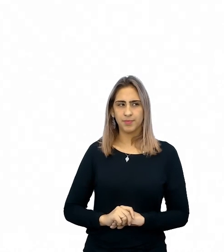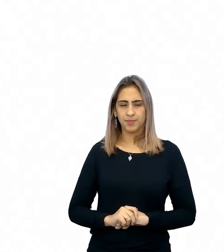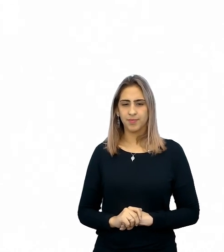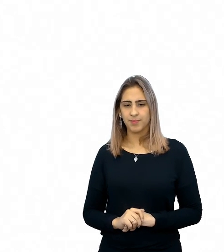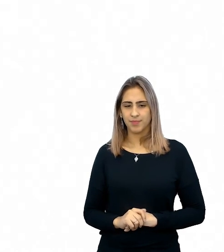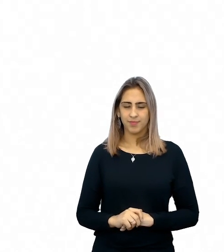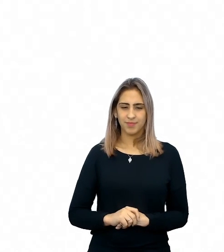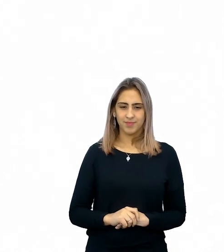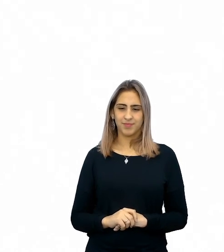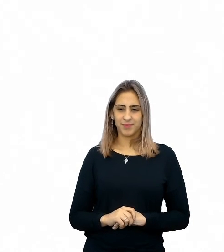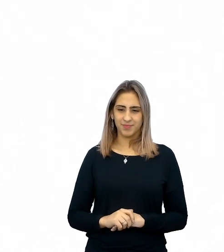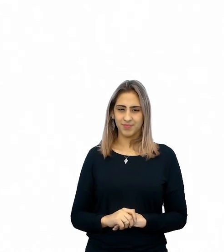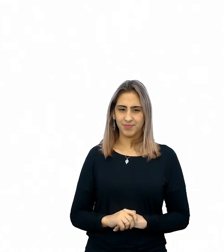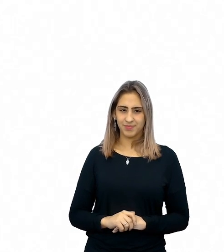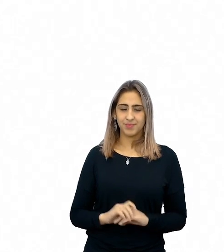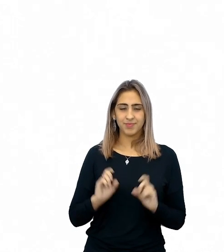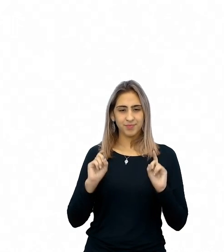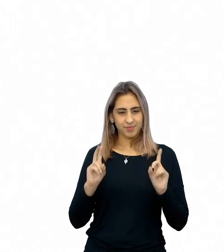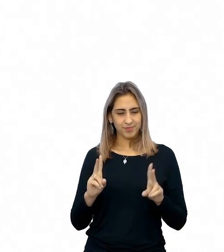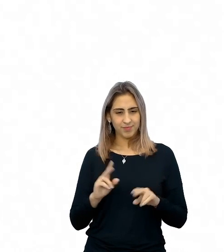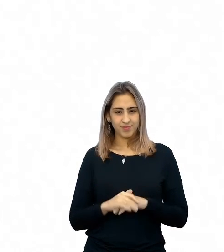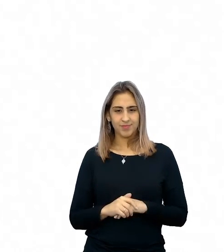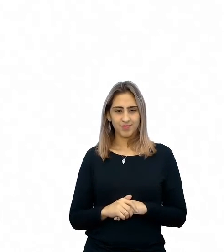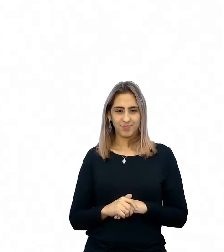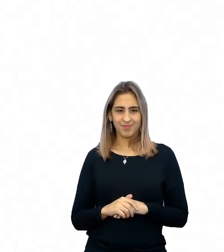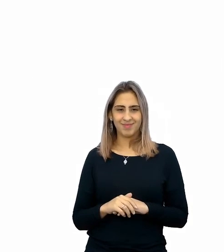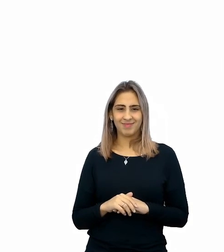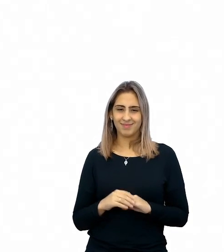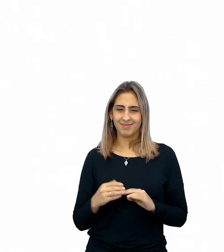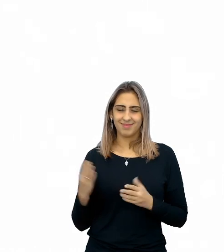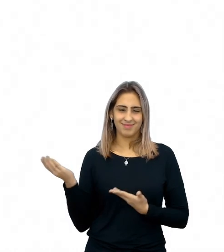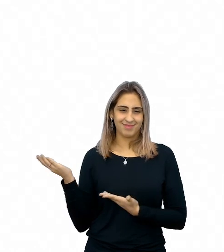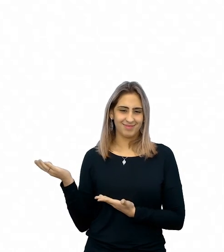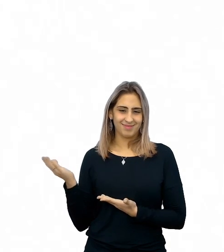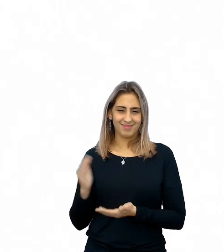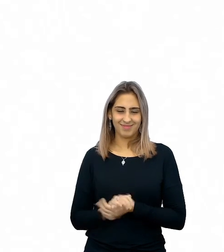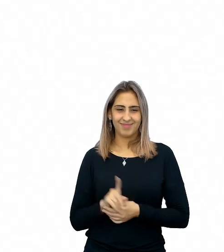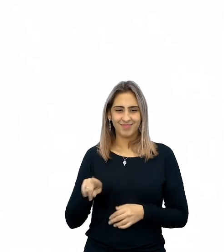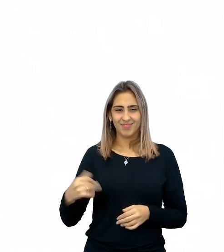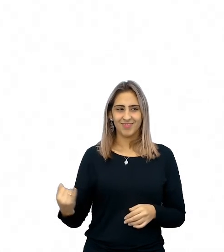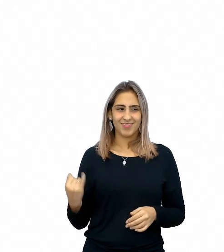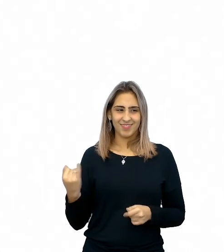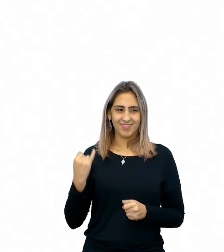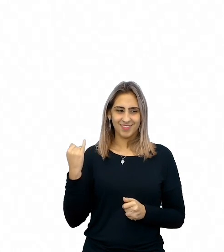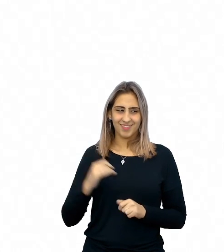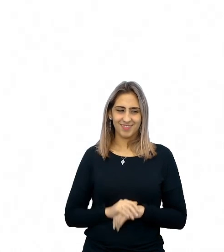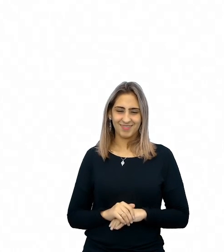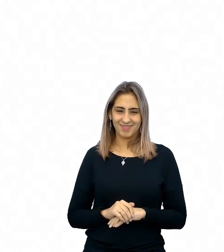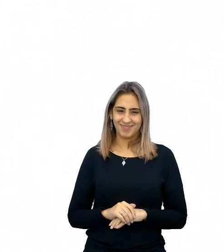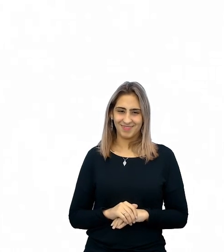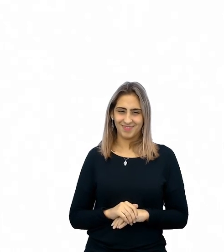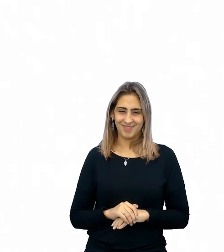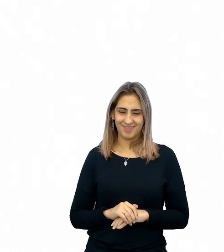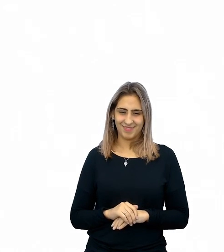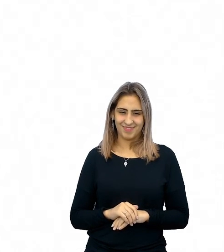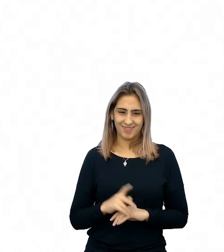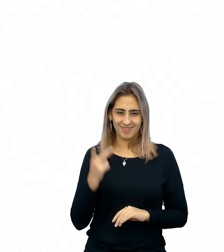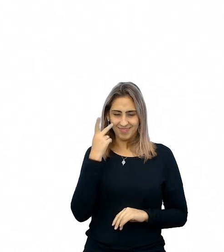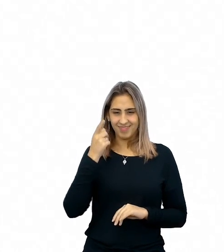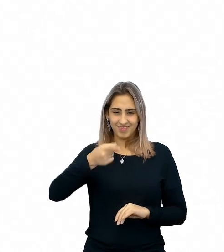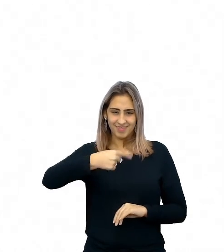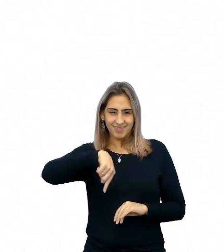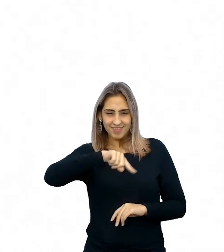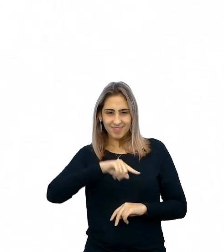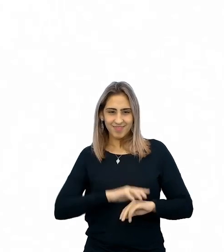para o nosso ATPC, para o seu desdobramento aí. Importante, professor, conte para nós o que você achou